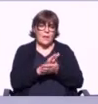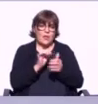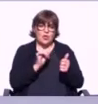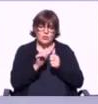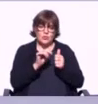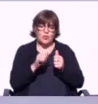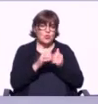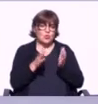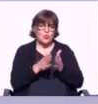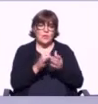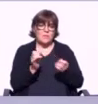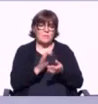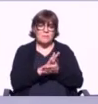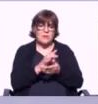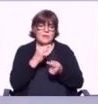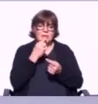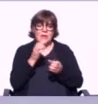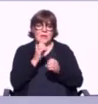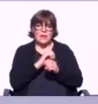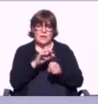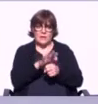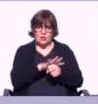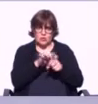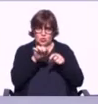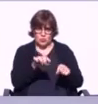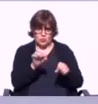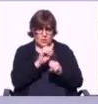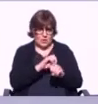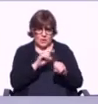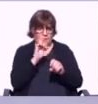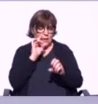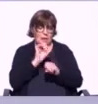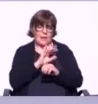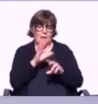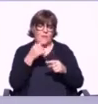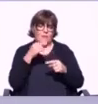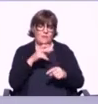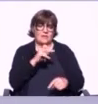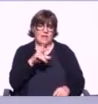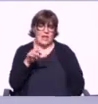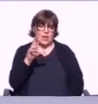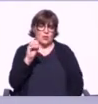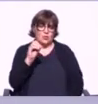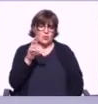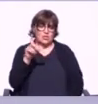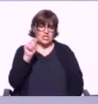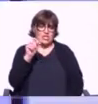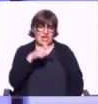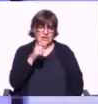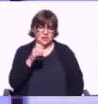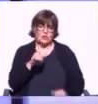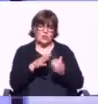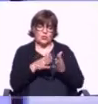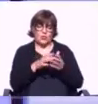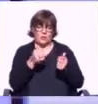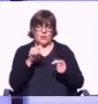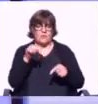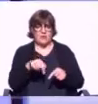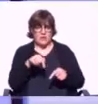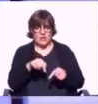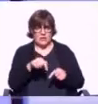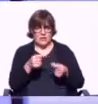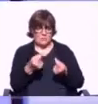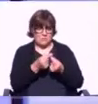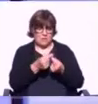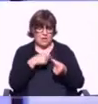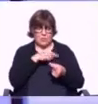mas toda a outra, não dá relevo a uma situação destas. É evidente que se fosse em Alcochete, ou se fosse para os lados de Alcochete, tudo bem. Se fosse aqui, bem perto